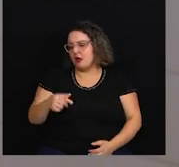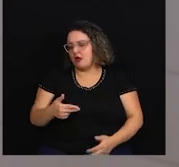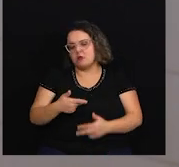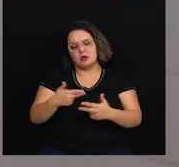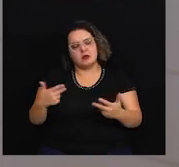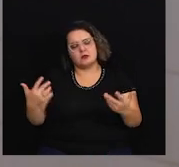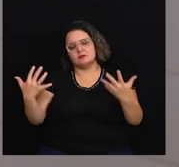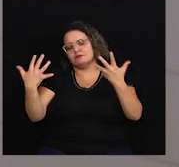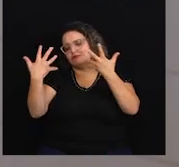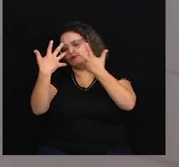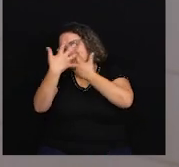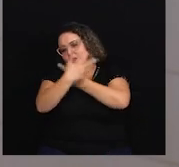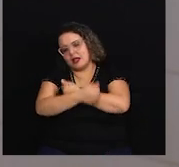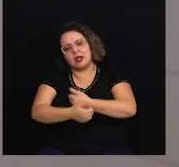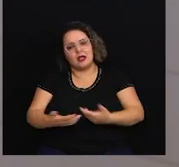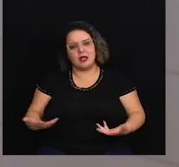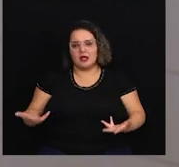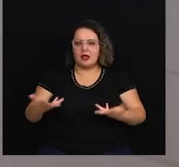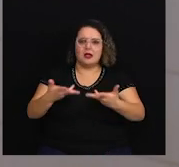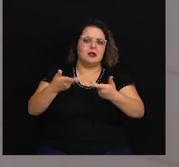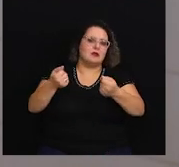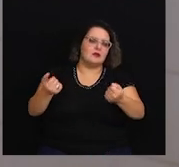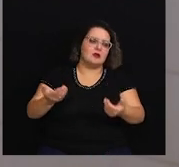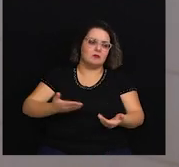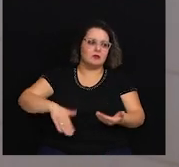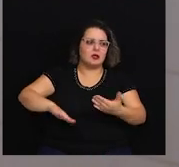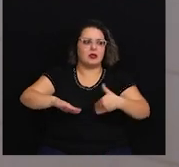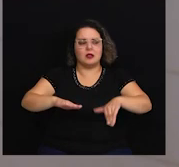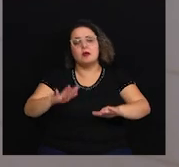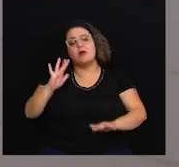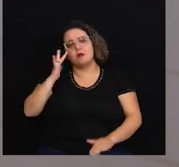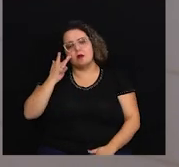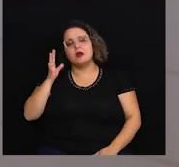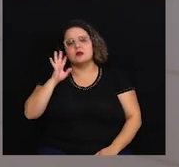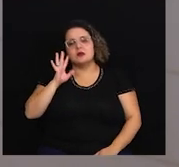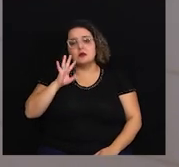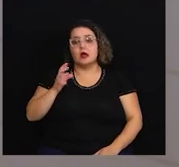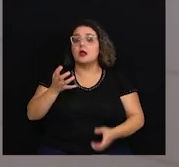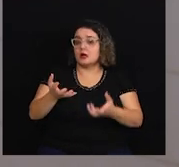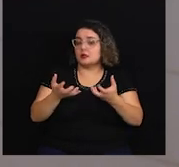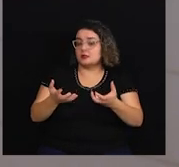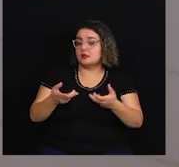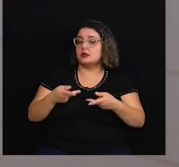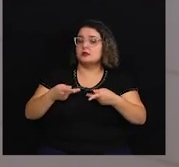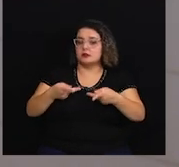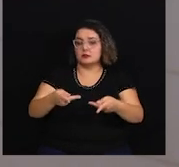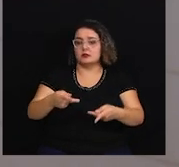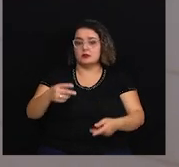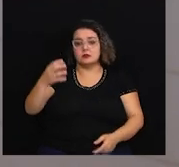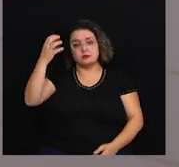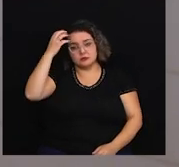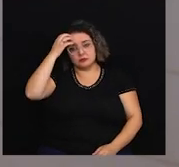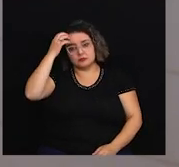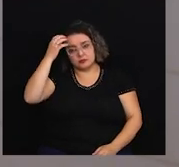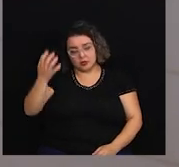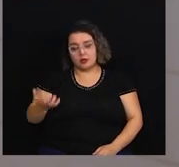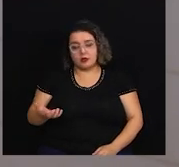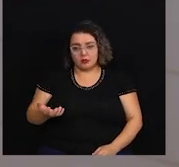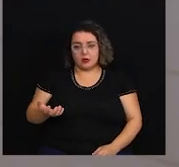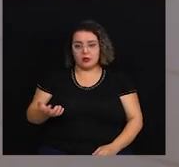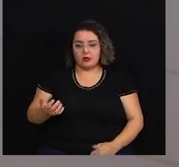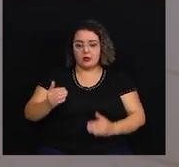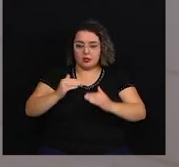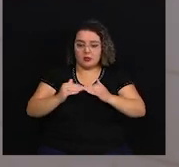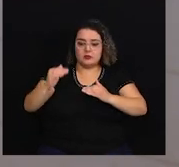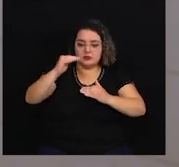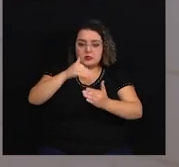apaixonante ficondo É então acho legal aqui quem quiser nos visitar nós estamos aqui no Taquaral em cima